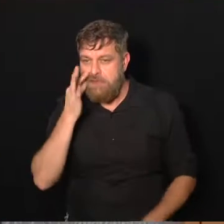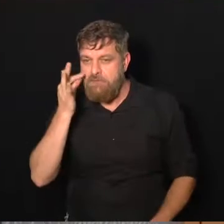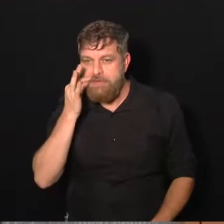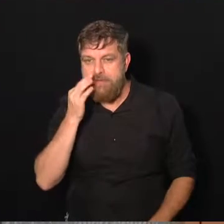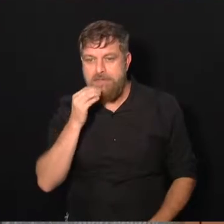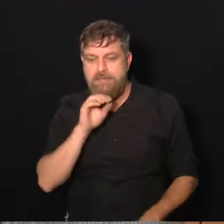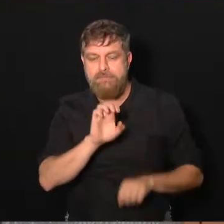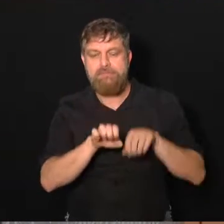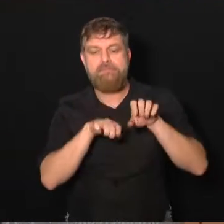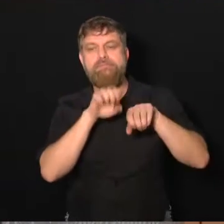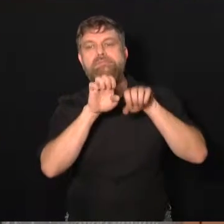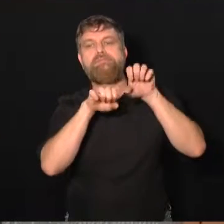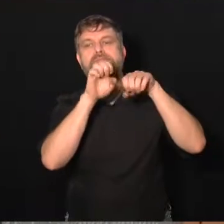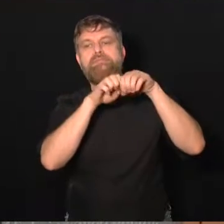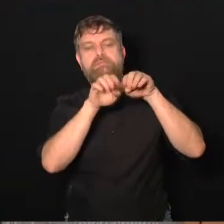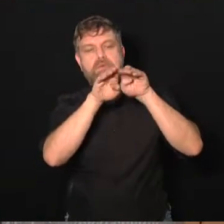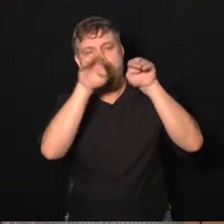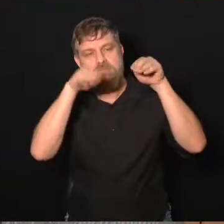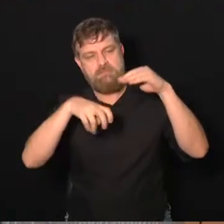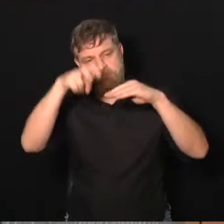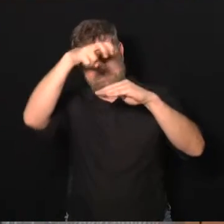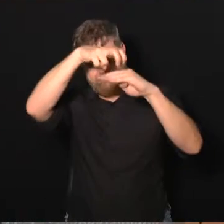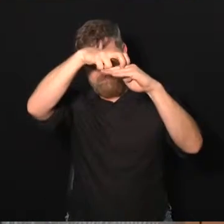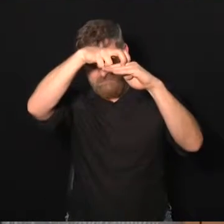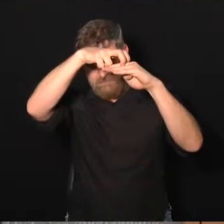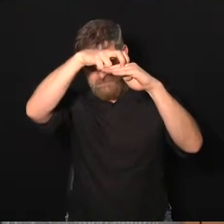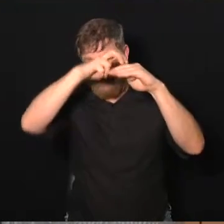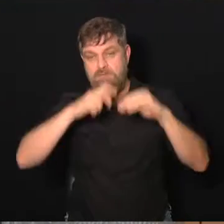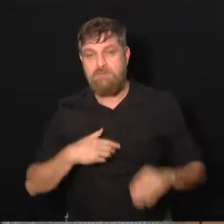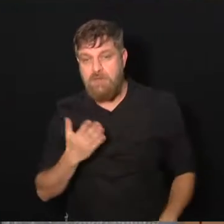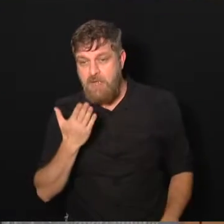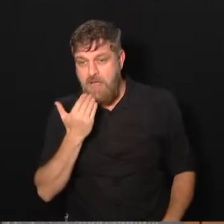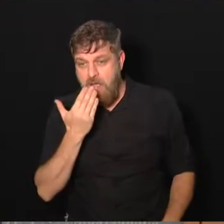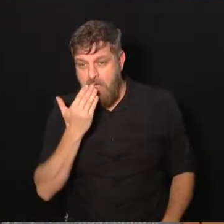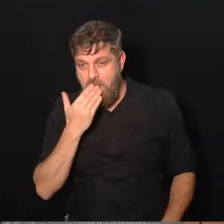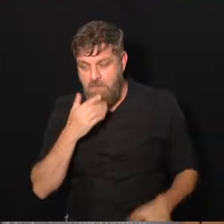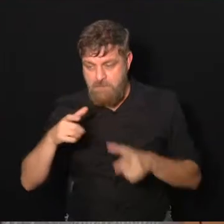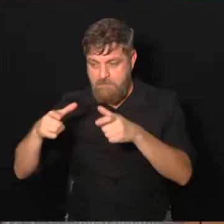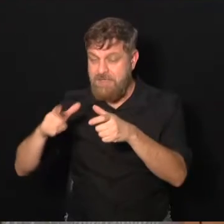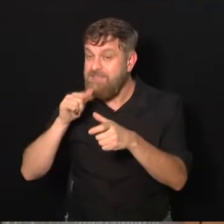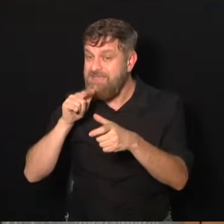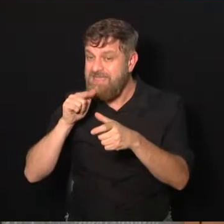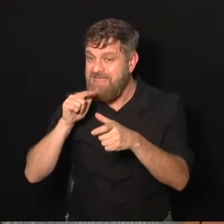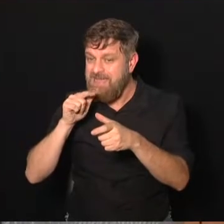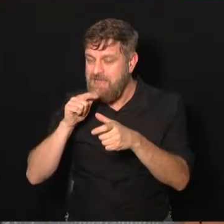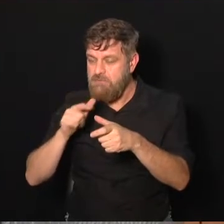E a Maria Aparecida, que é minha esposa, ela coloca os alimentos e a água da gata num lugar alto.